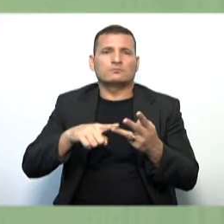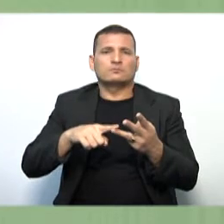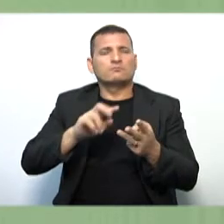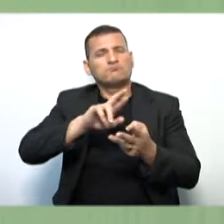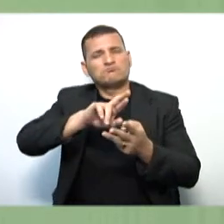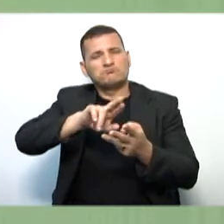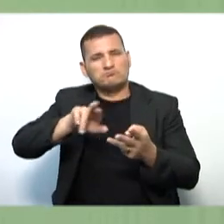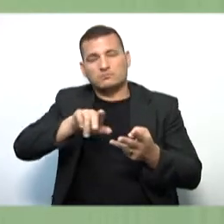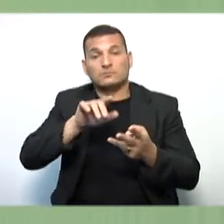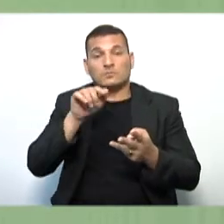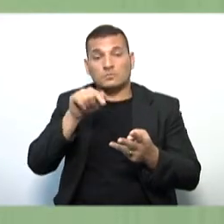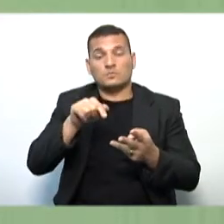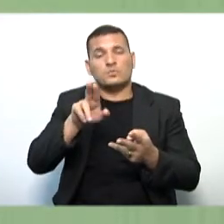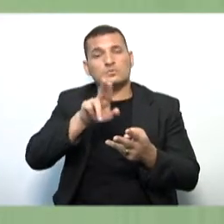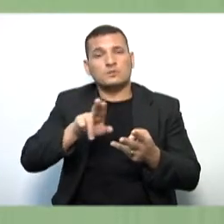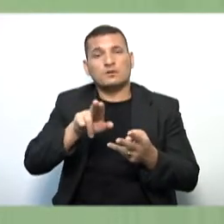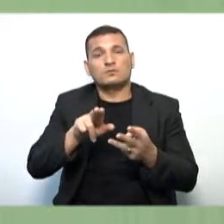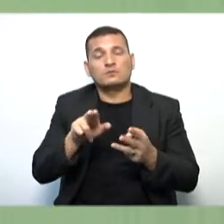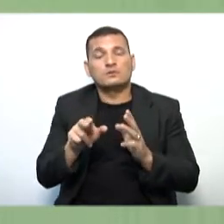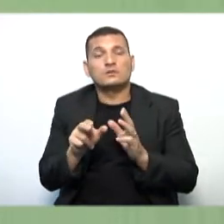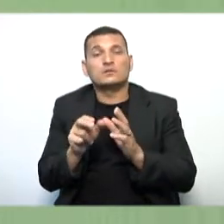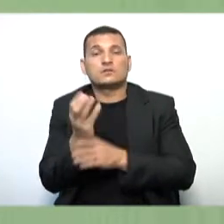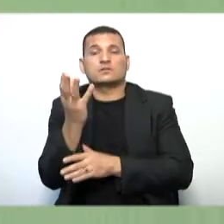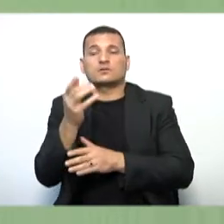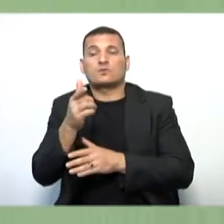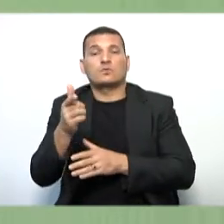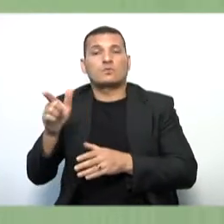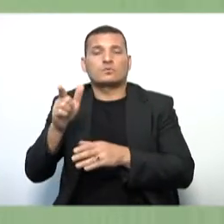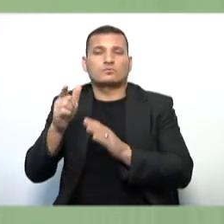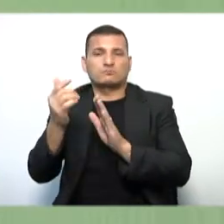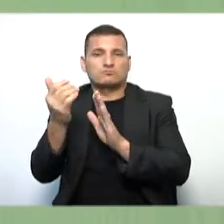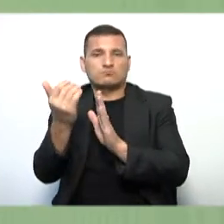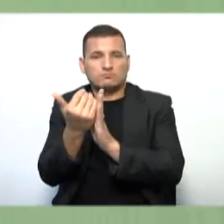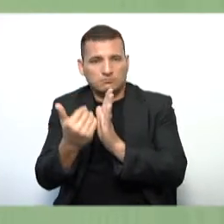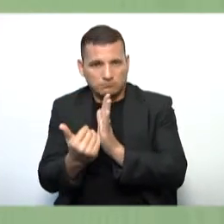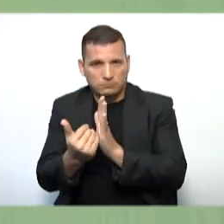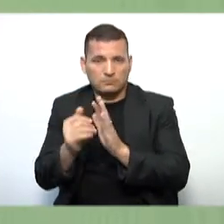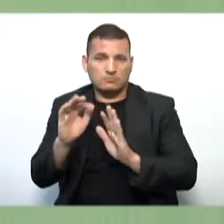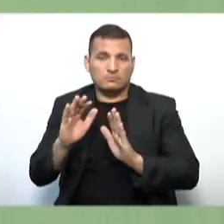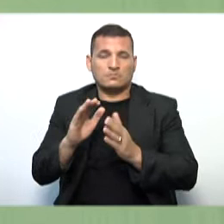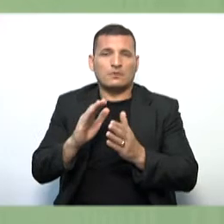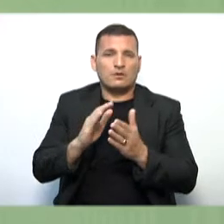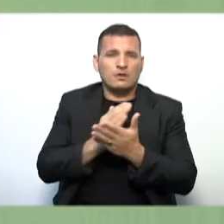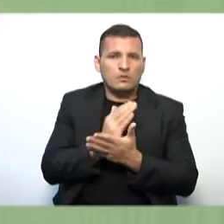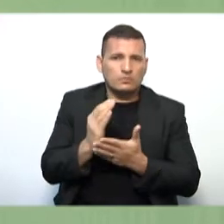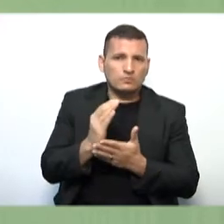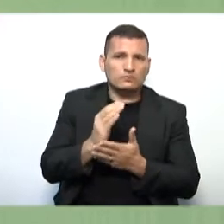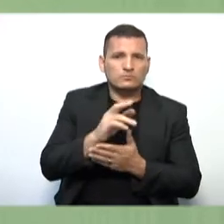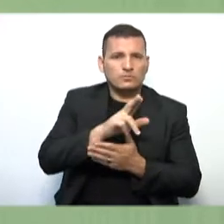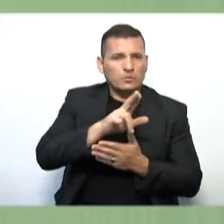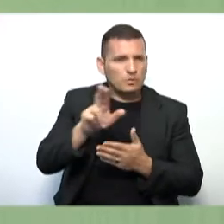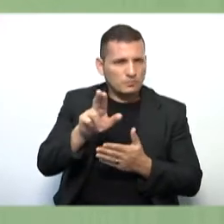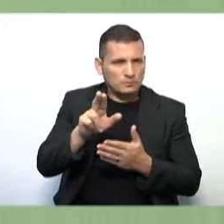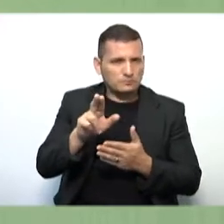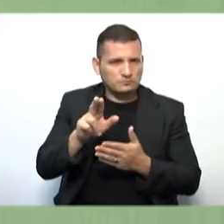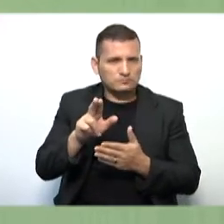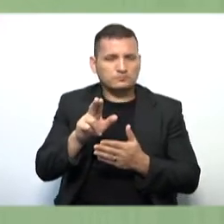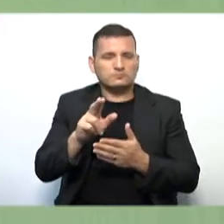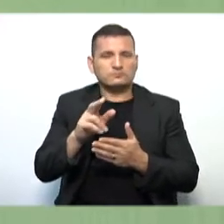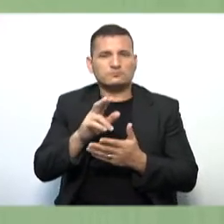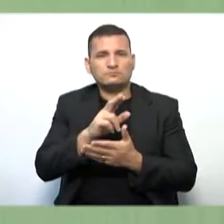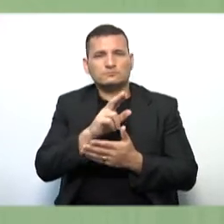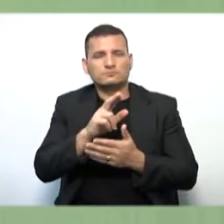criar outros programas. Nesse sentido, né, alguns nomes de programas, de softwares